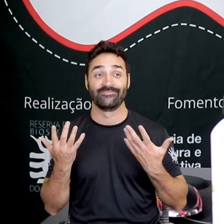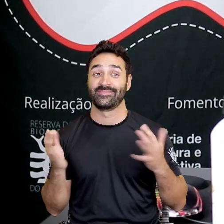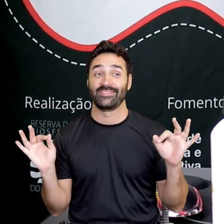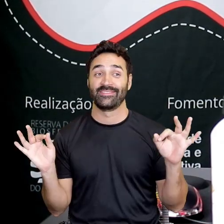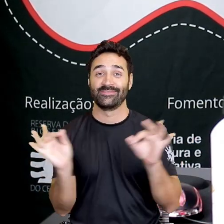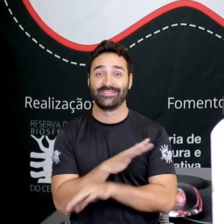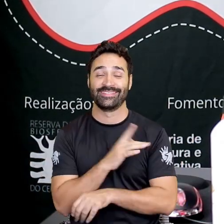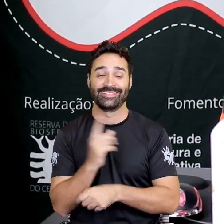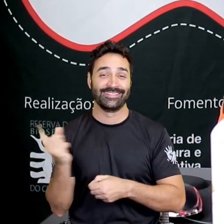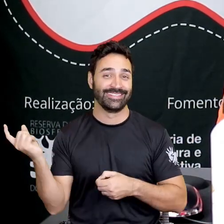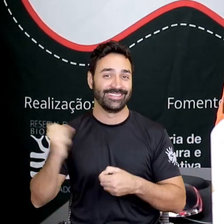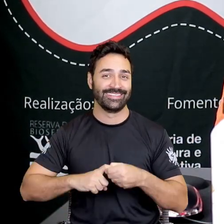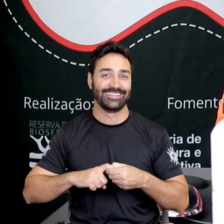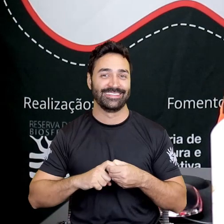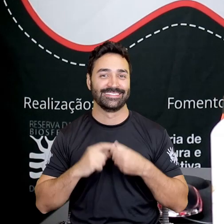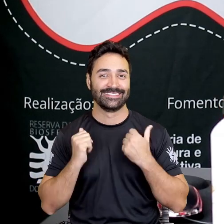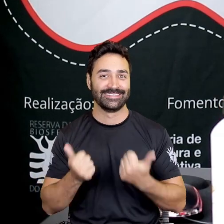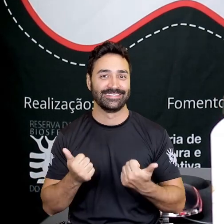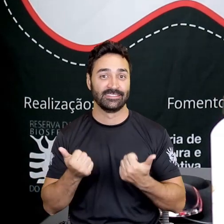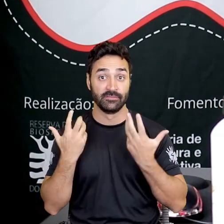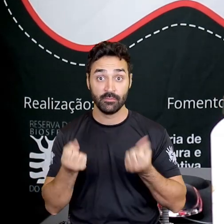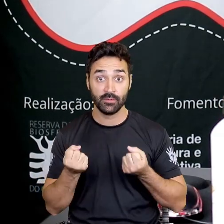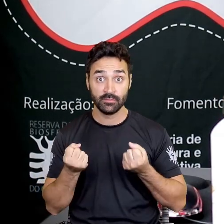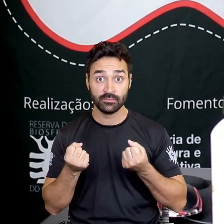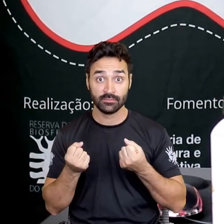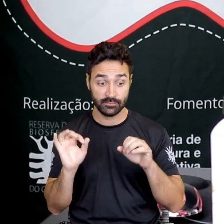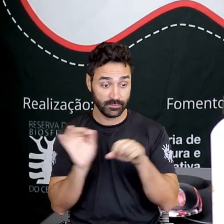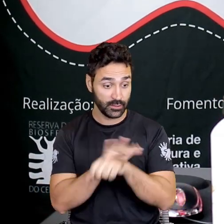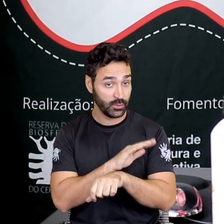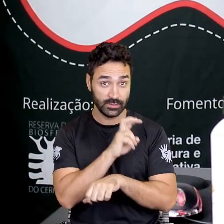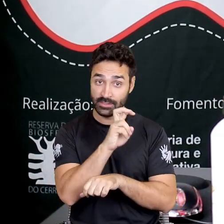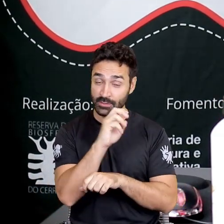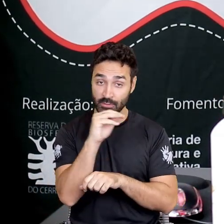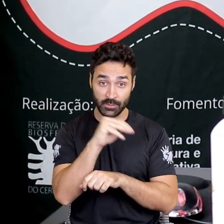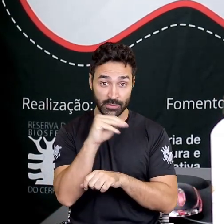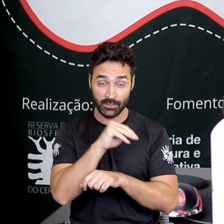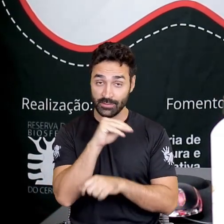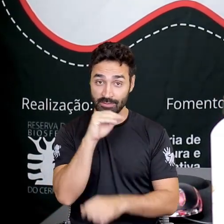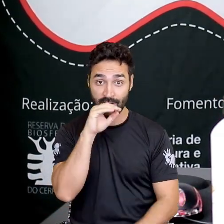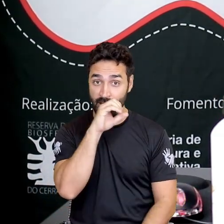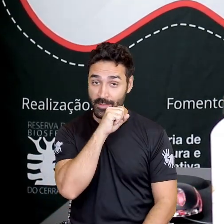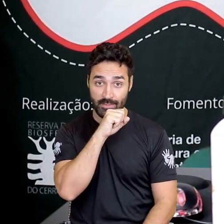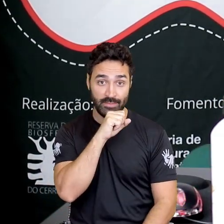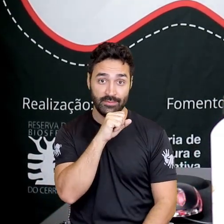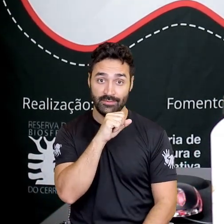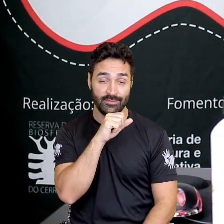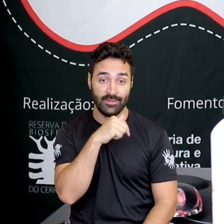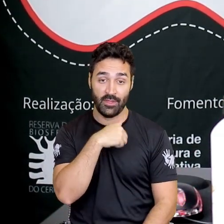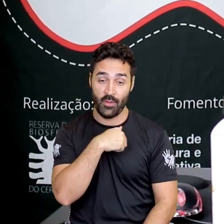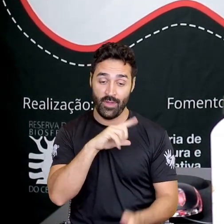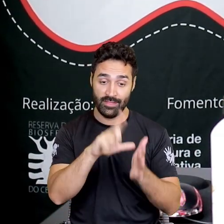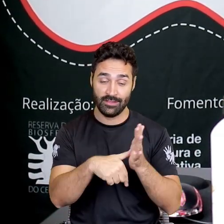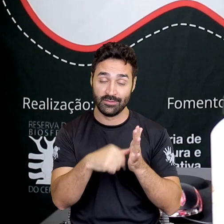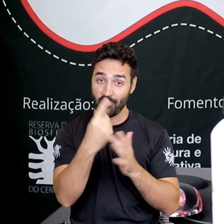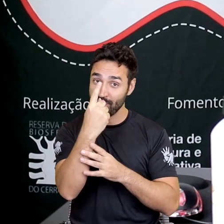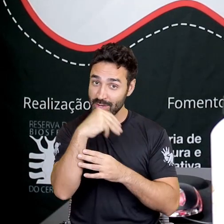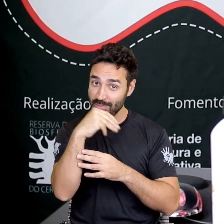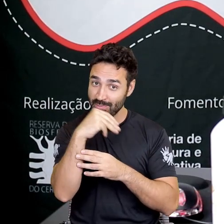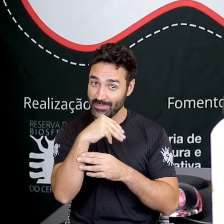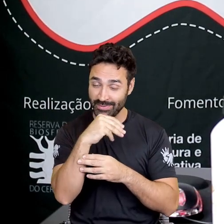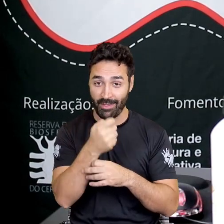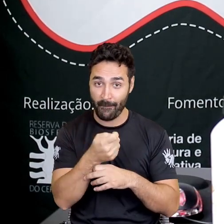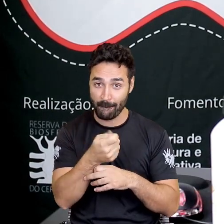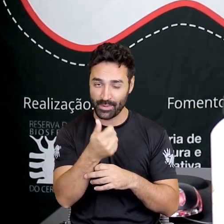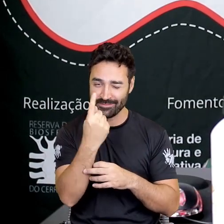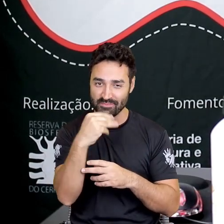Vamos, pessoal. Vamos lá? 5 minutinhos. Passei até alguns minutos. Passei 1 minuto, hein, gente? Ainda dei uma